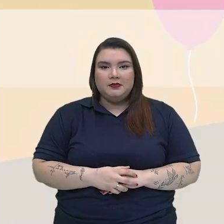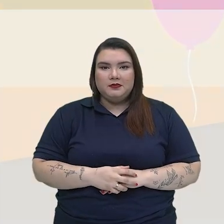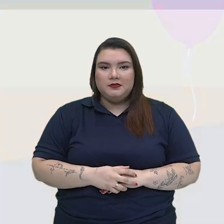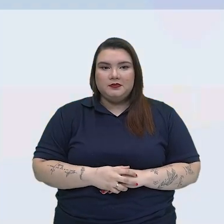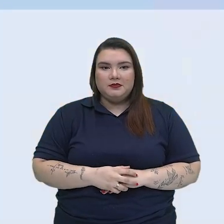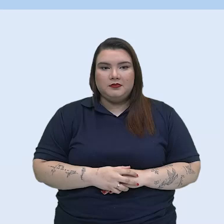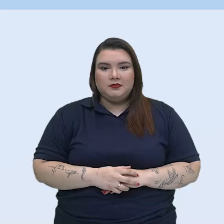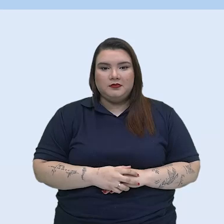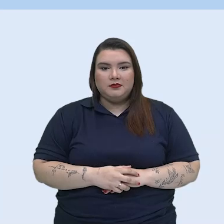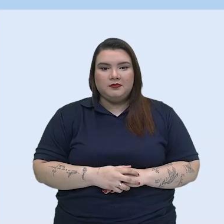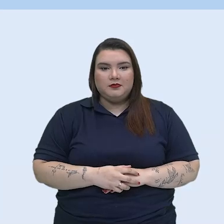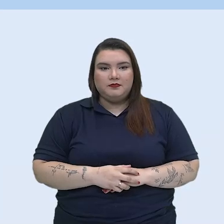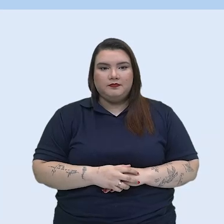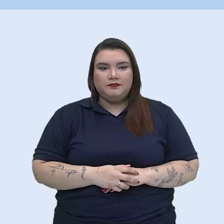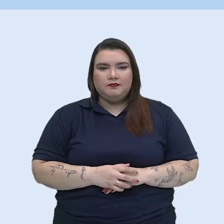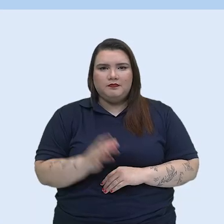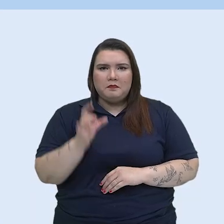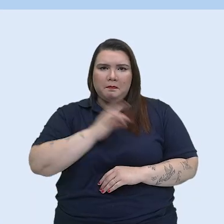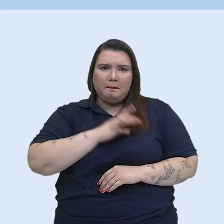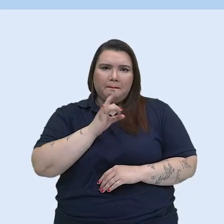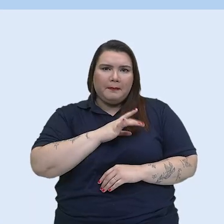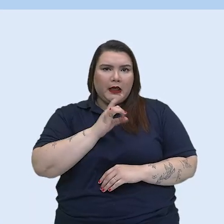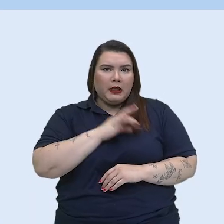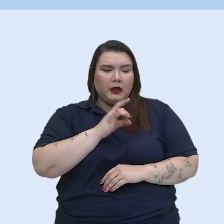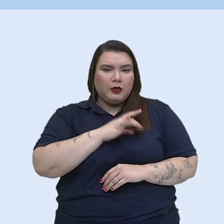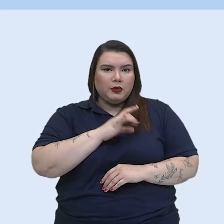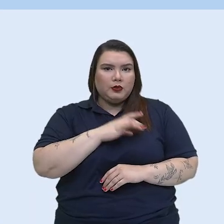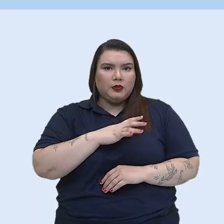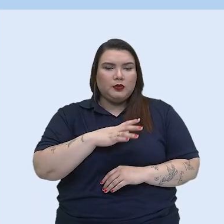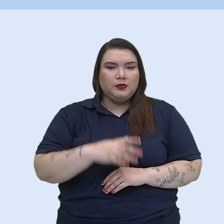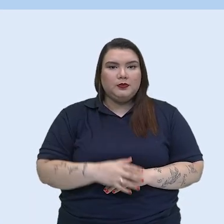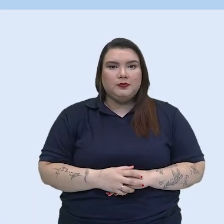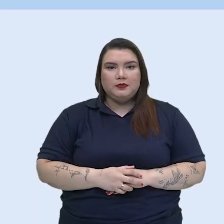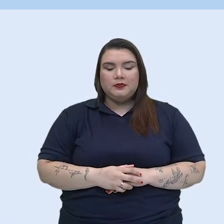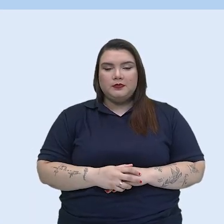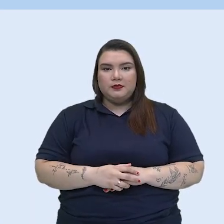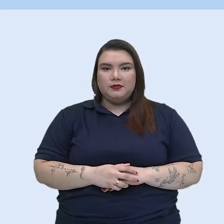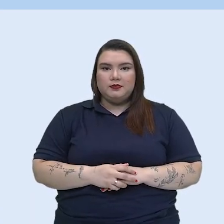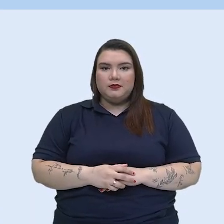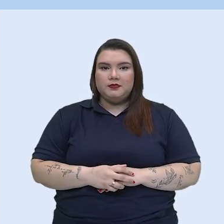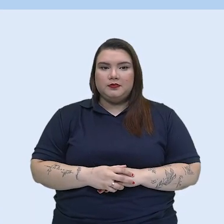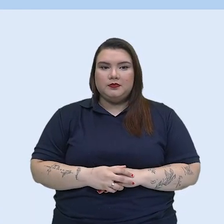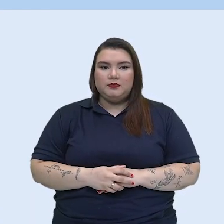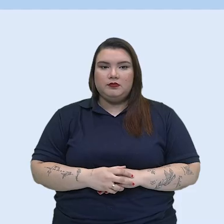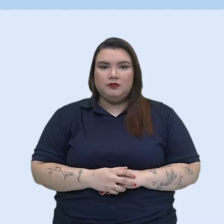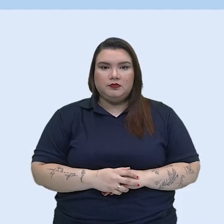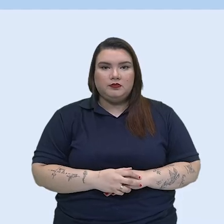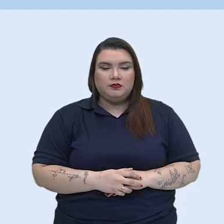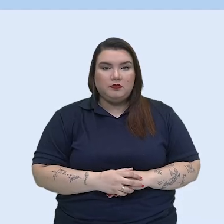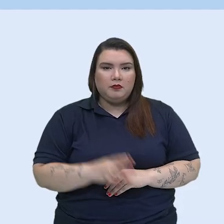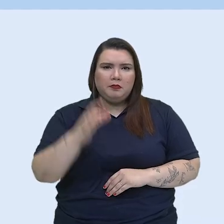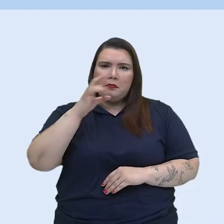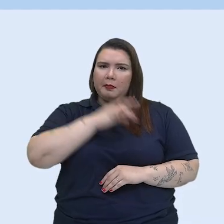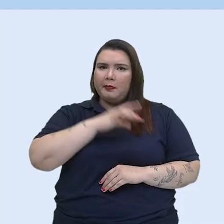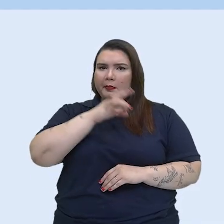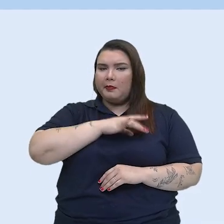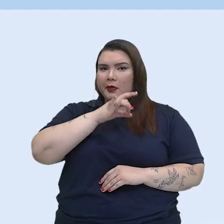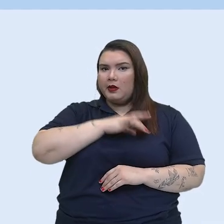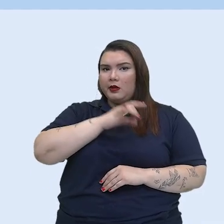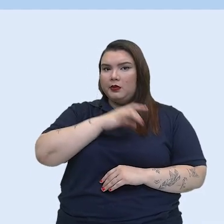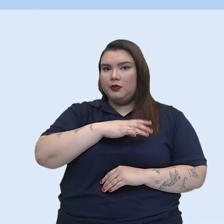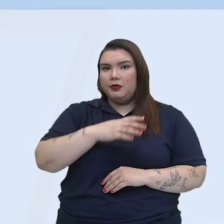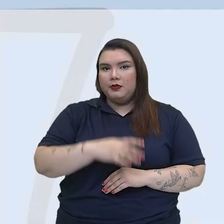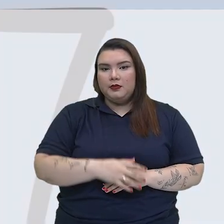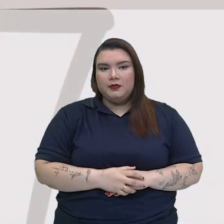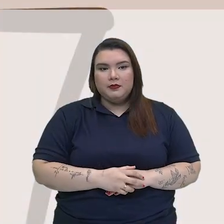aproveitar. To fear, temer. To fear, temer. To fear,